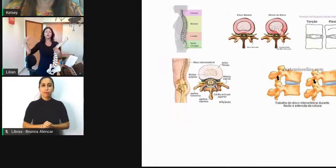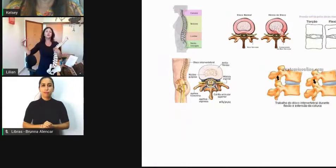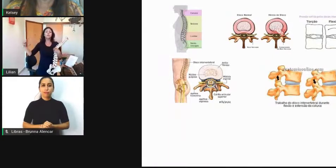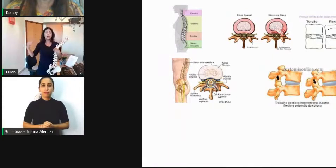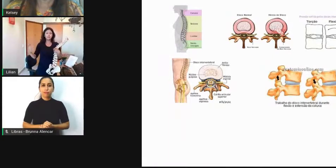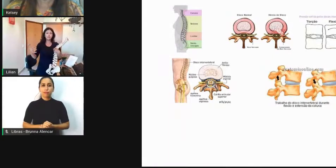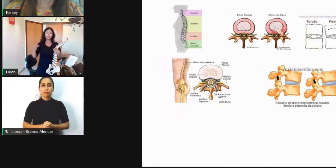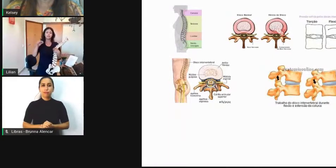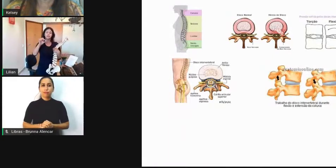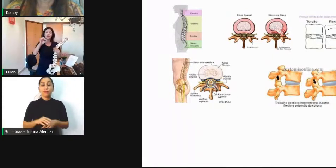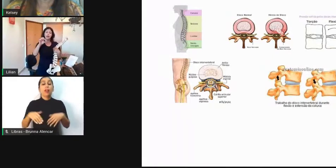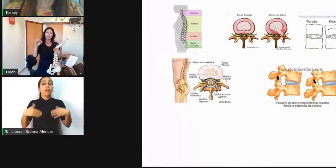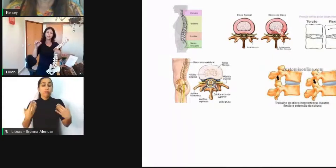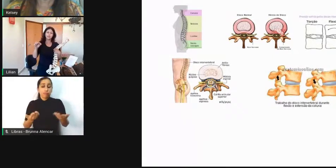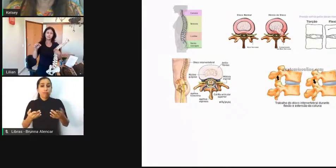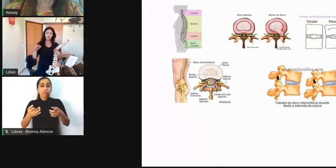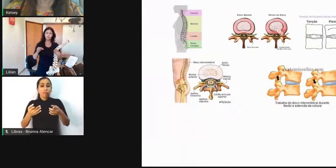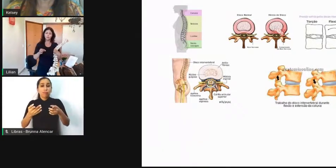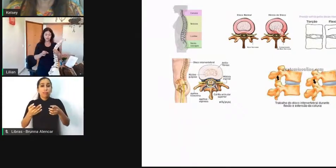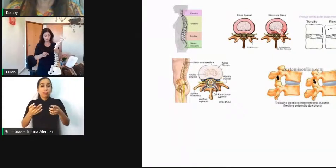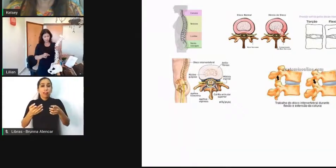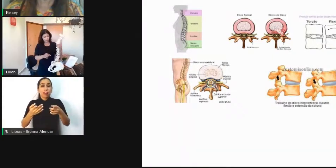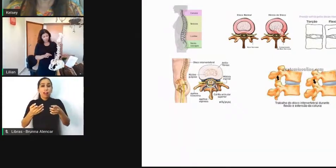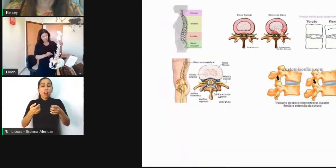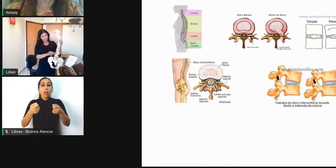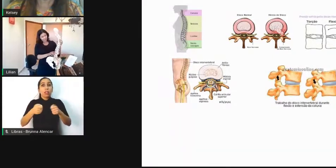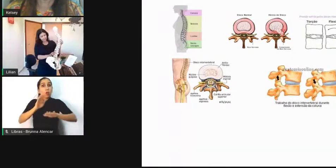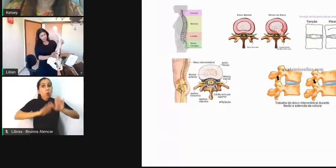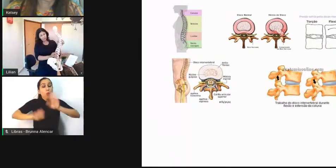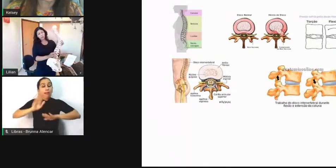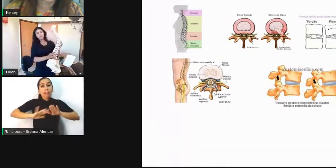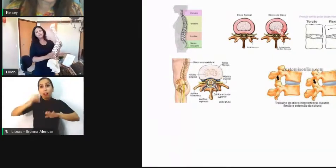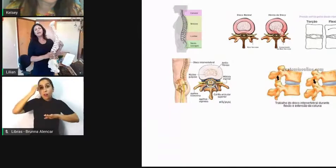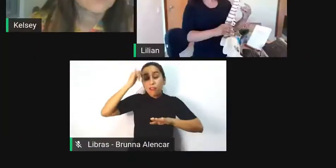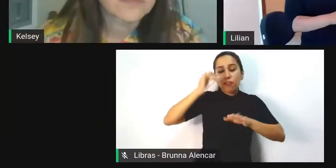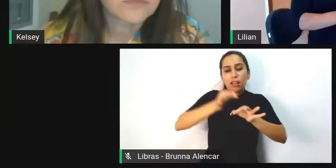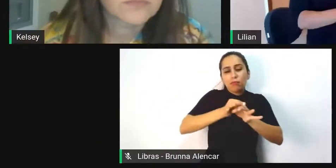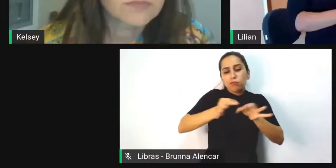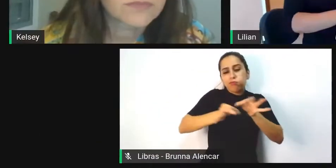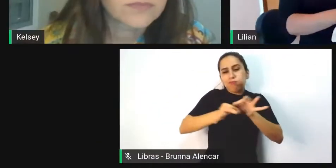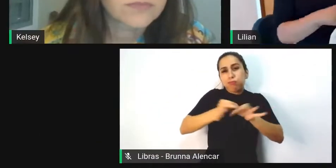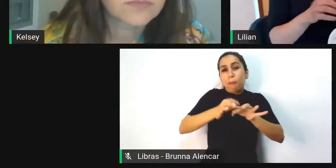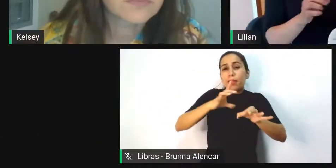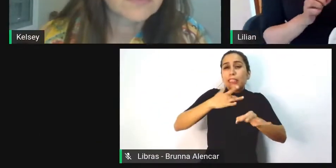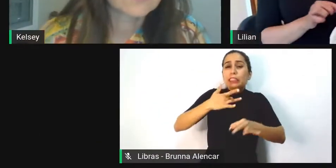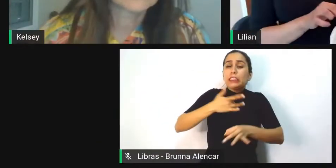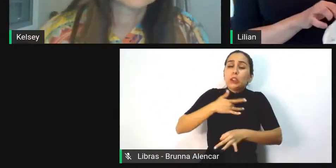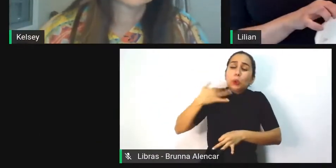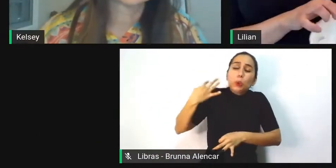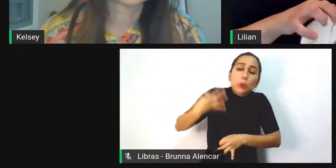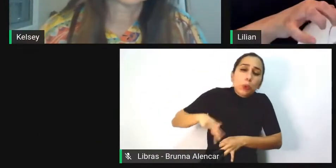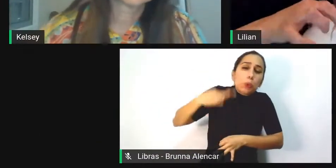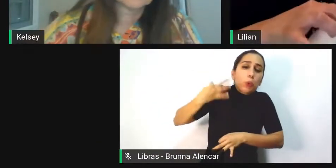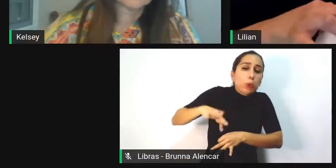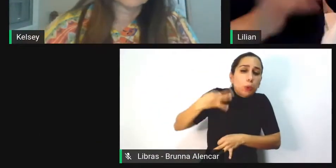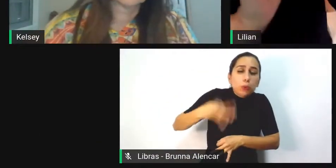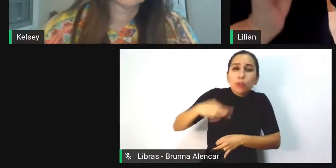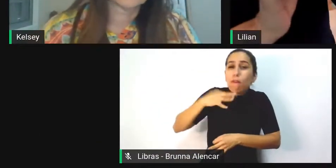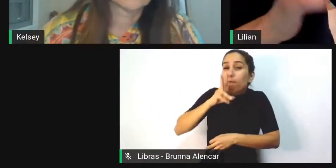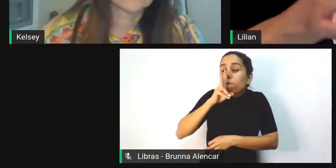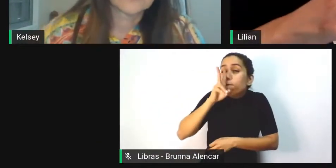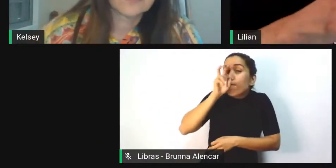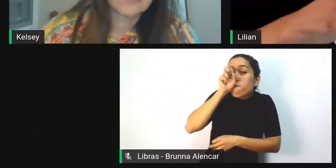então, cronicamente, até ele se romper e o material que estava dentro do disco, ele vai